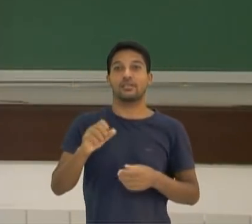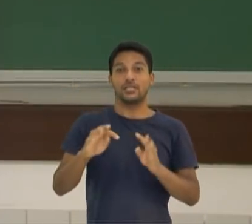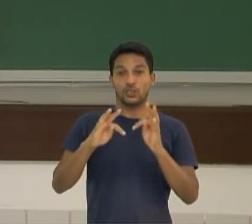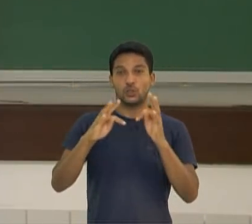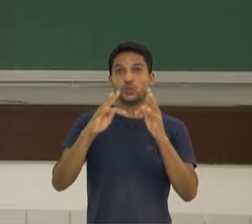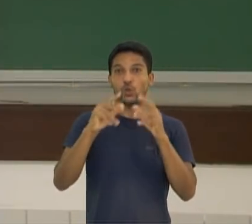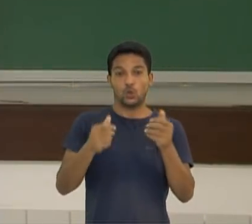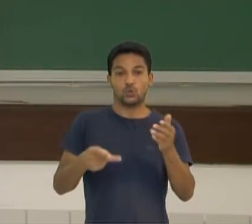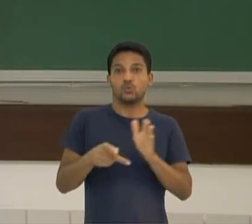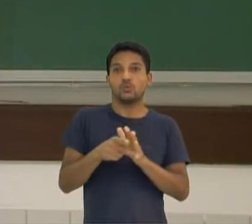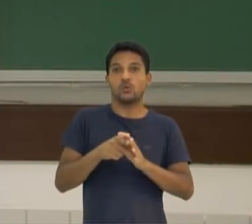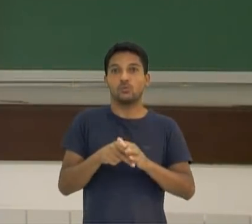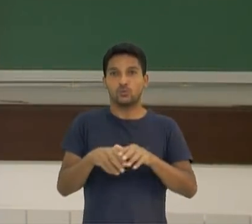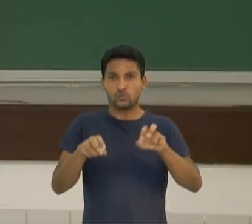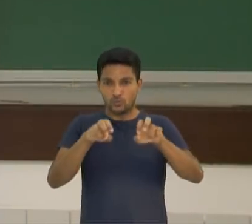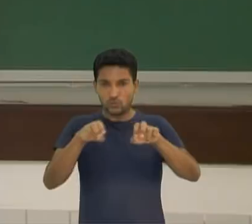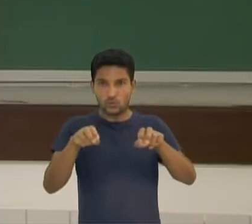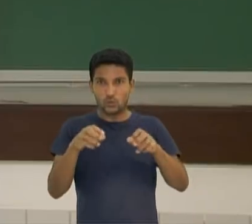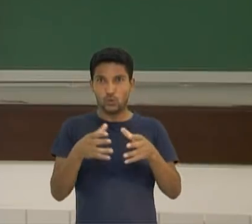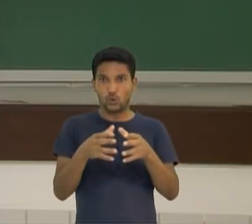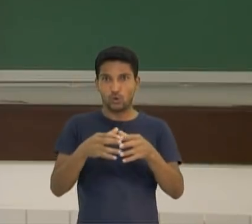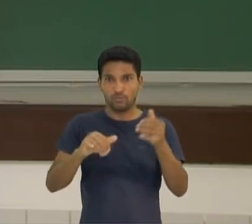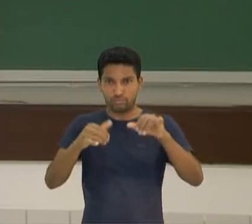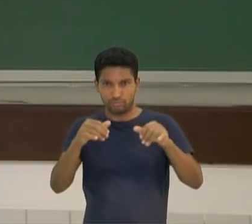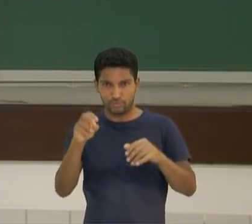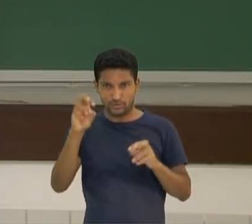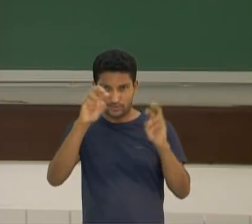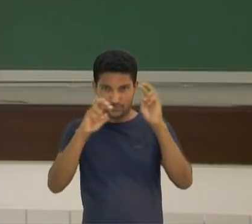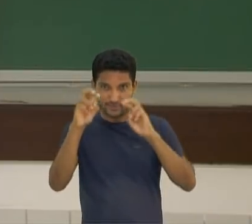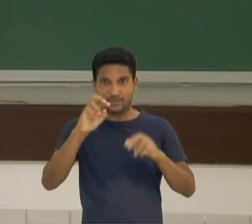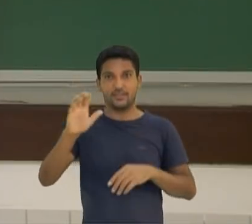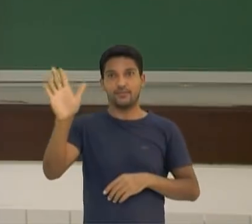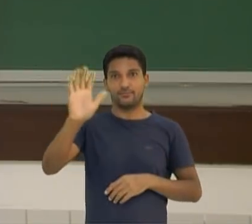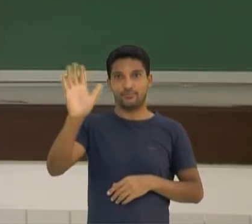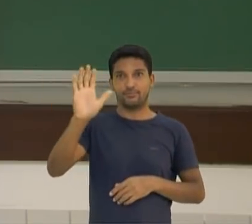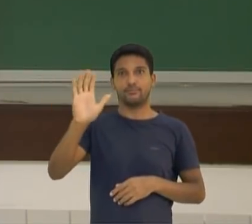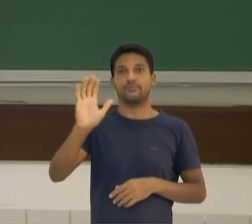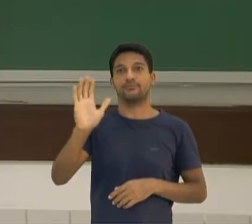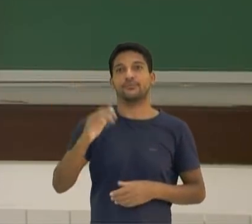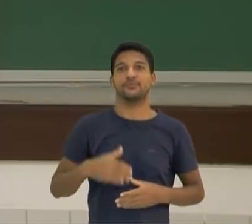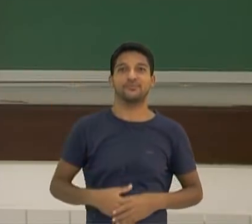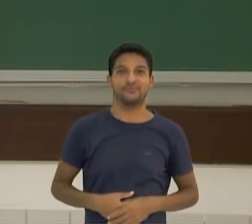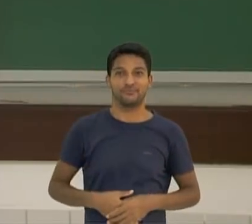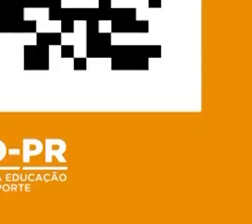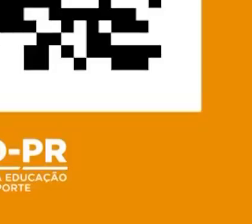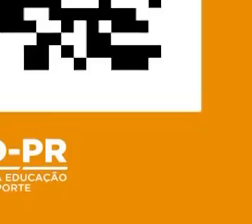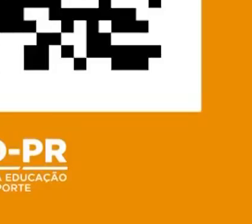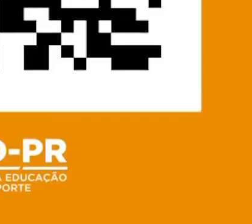química envolvida nesse processo. Beleza? Beijo no coração, fiquem com Deus, nos vemos na próxima. Tchau, tchau, pessoal.